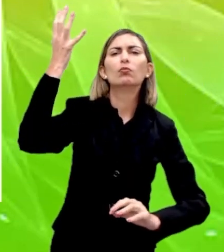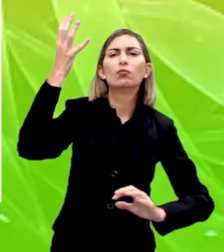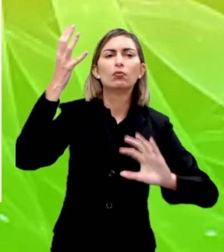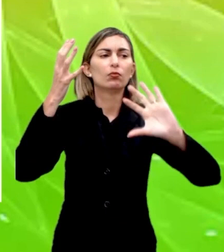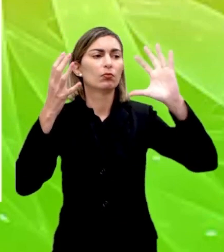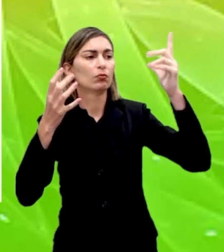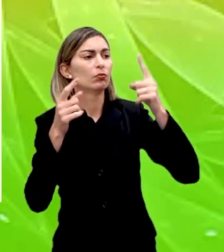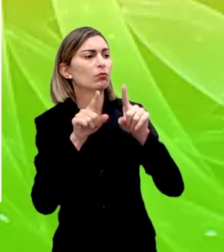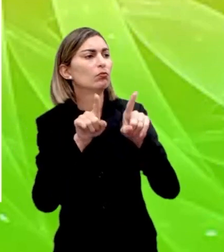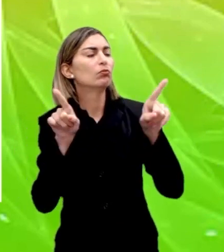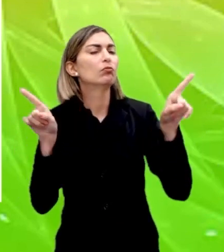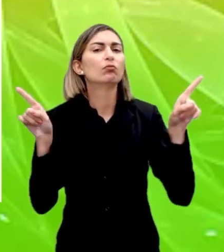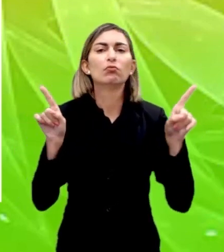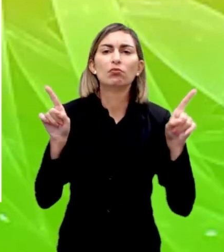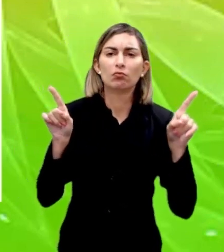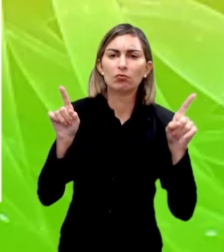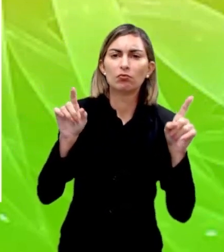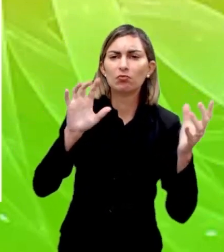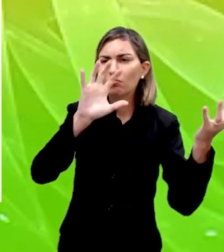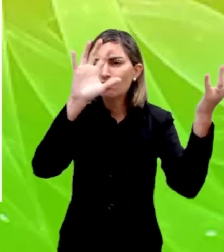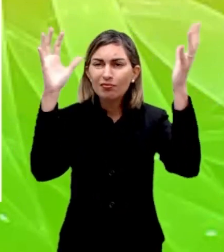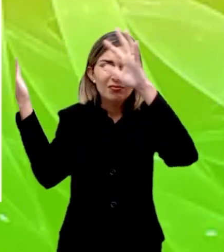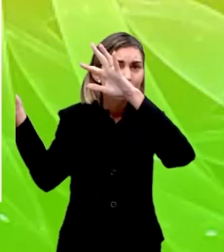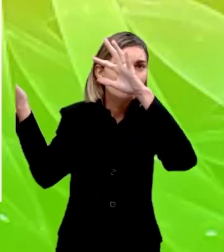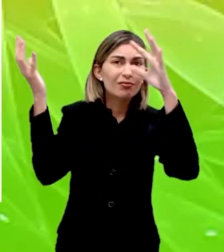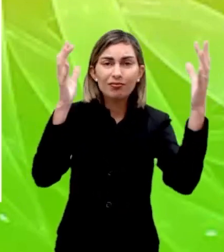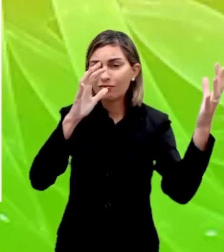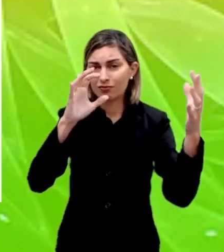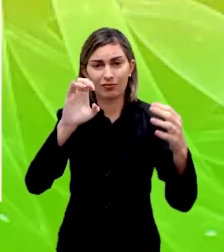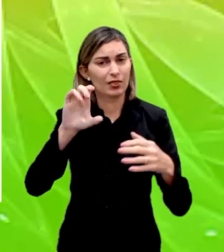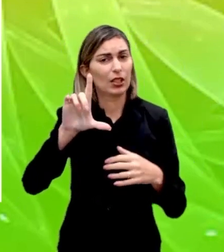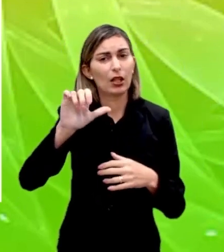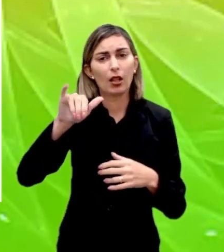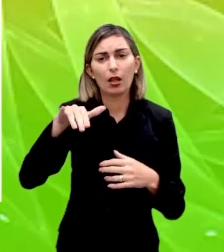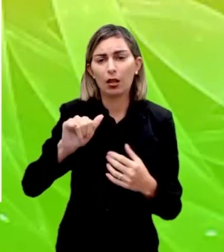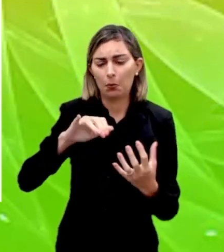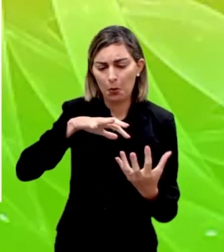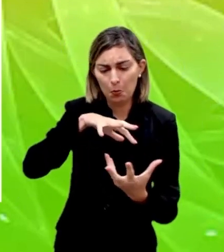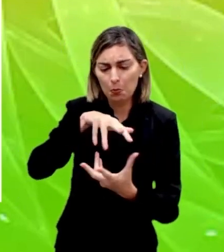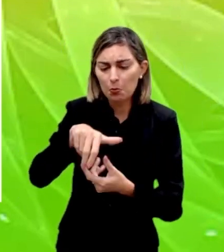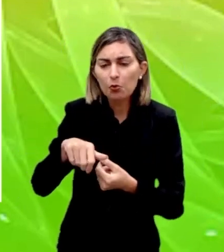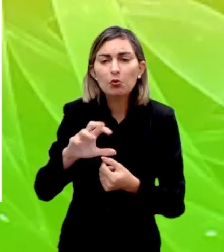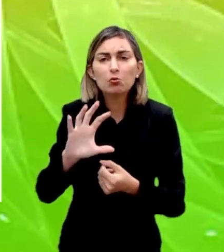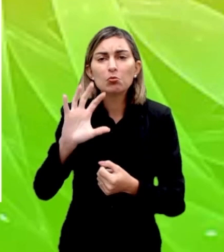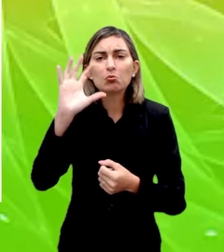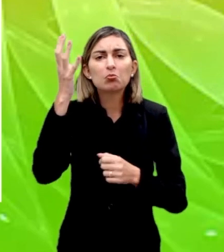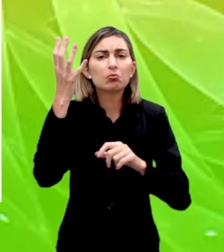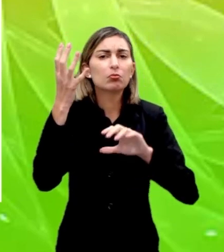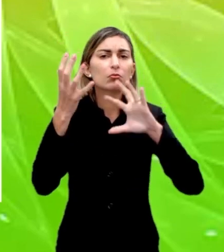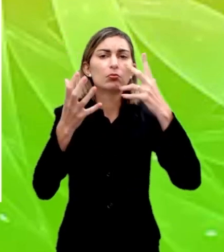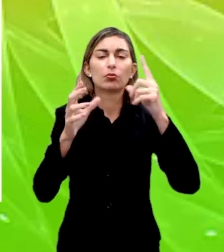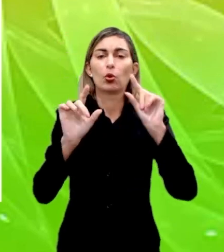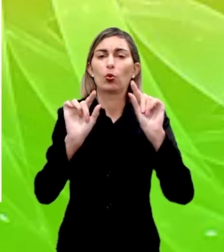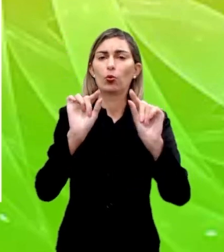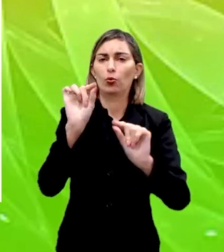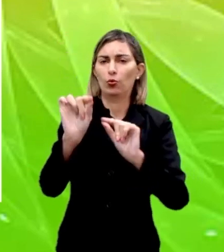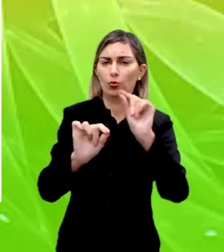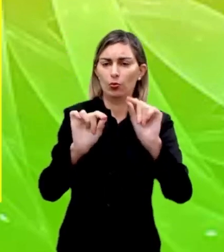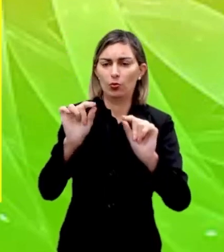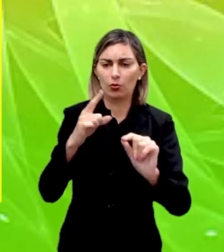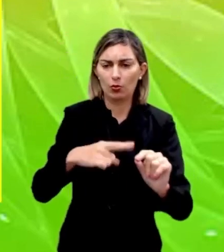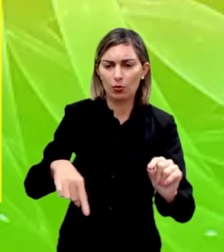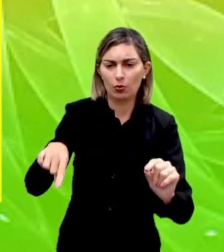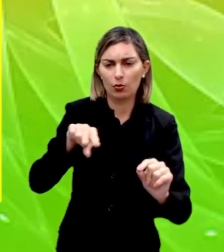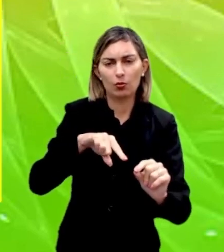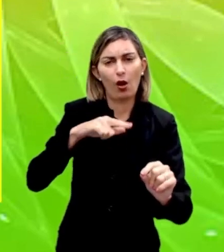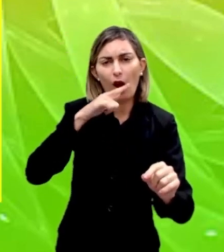seu redor com o clima? O que está acontecendo ao seu redor com o planeta? O que está acontecendo ao seu redor com nossos